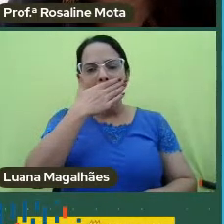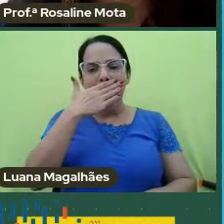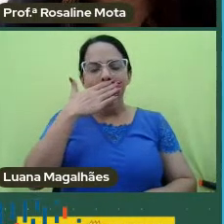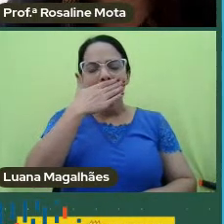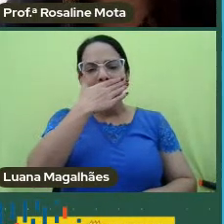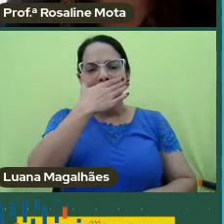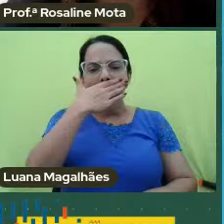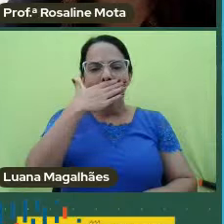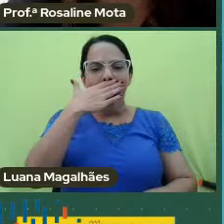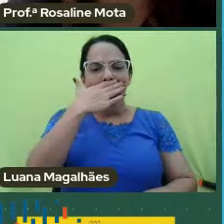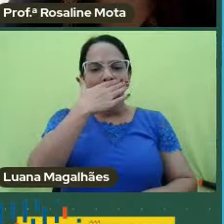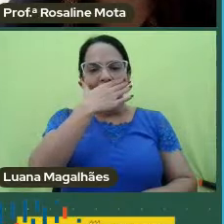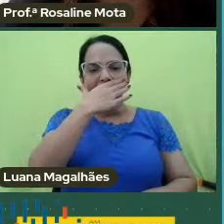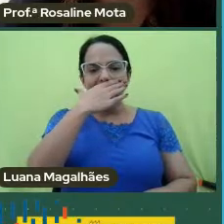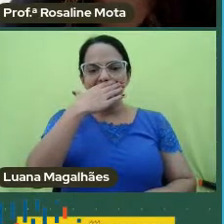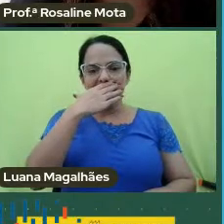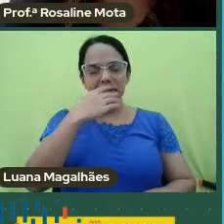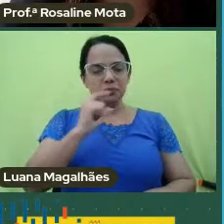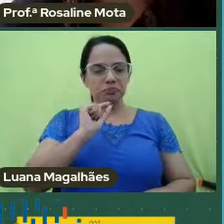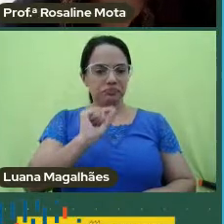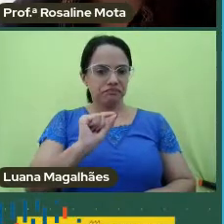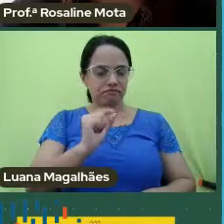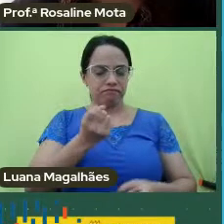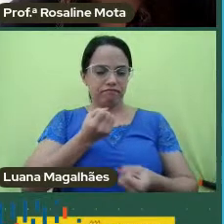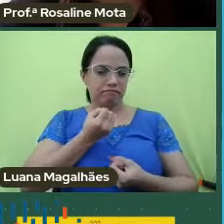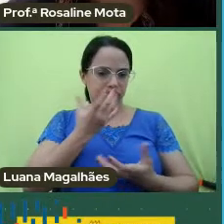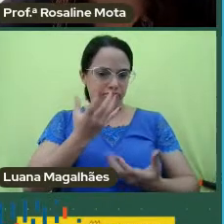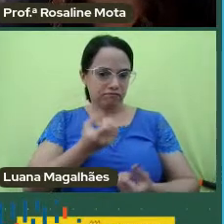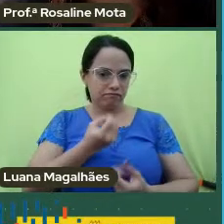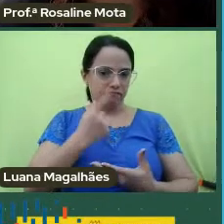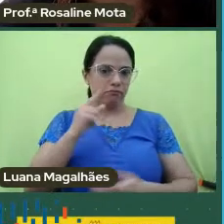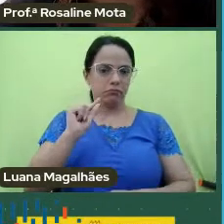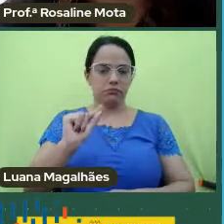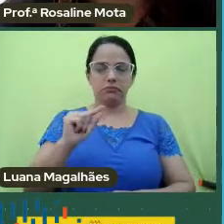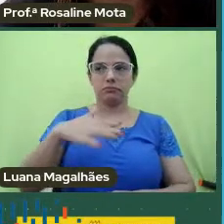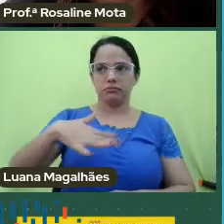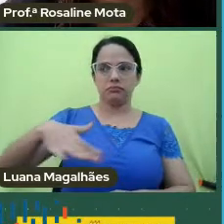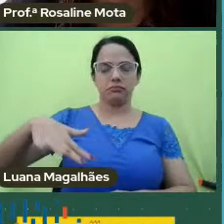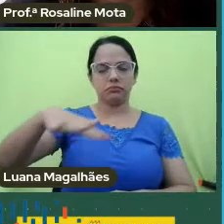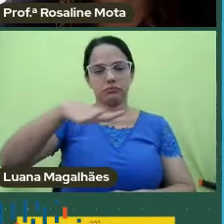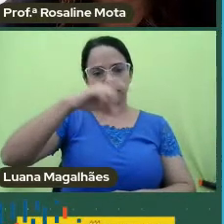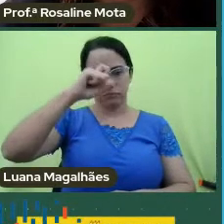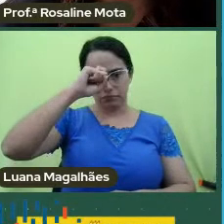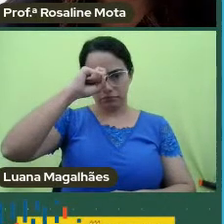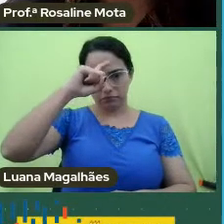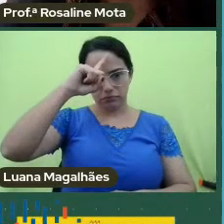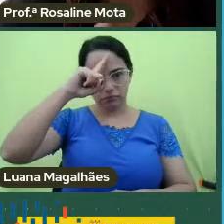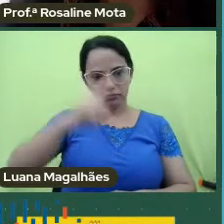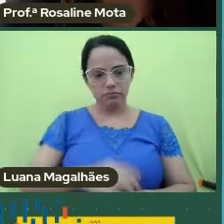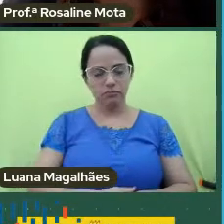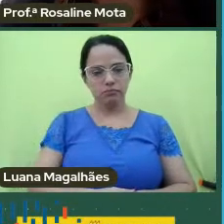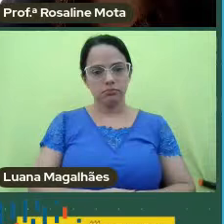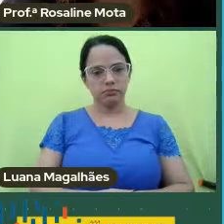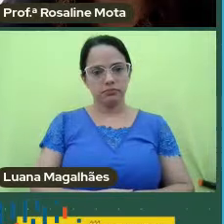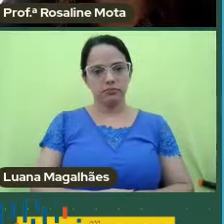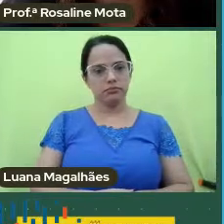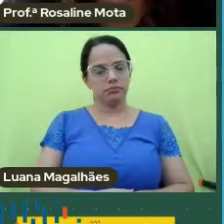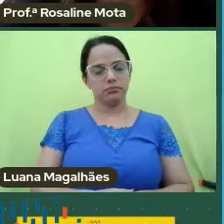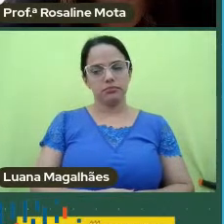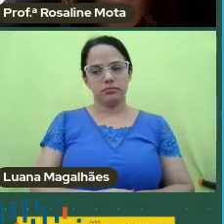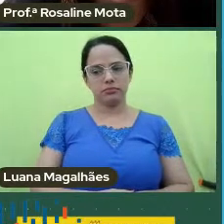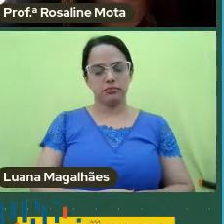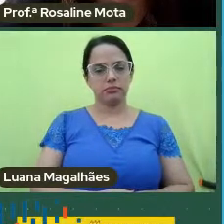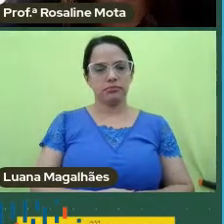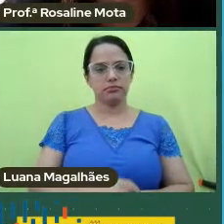está sendo produzido no âmbito hospitalar. E aí, o